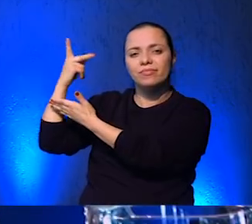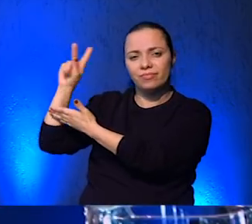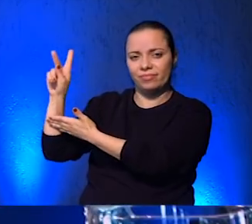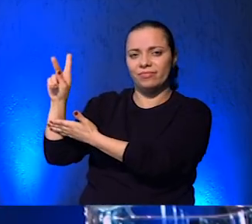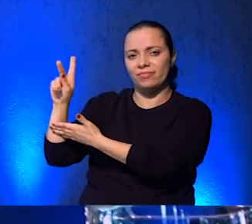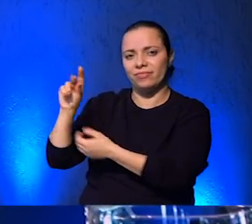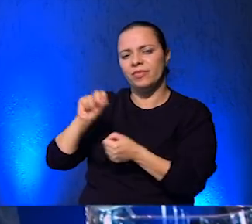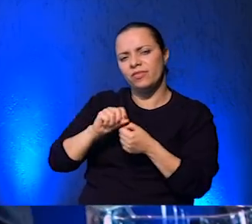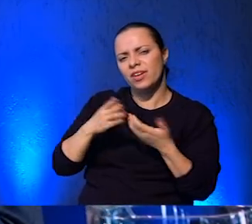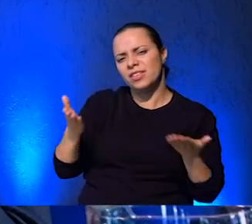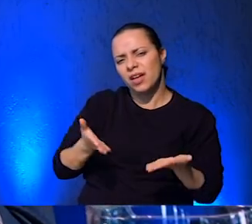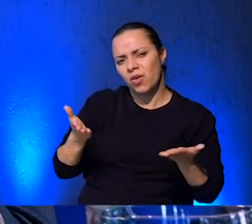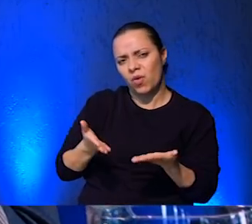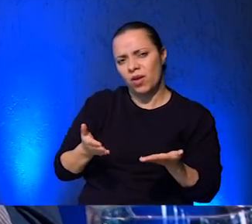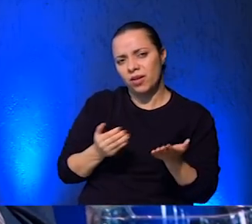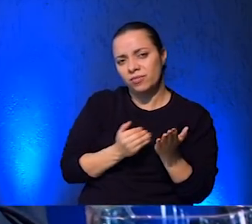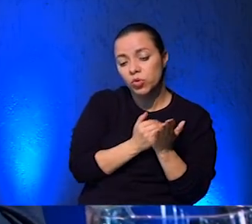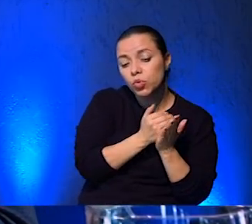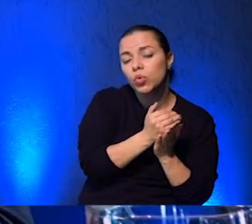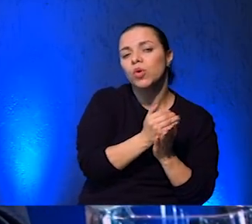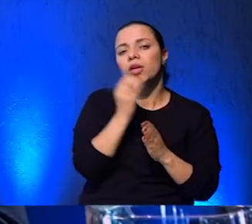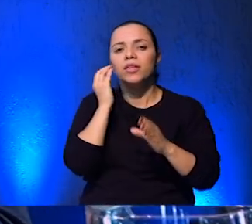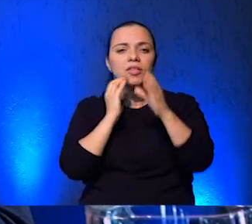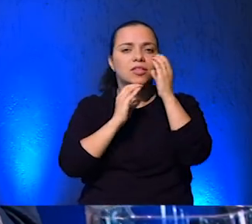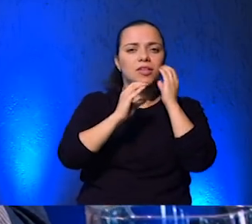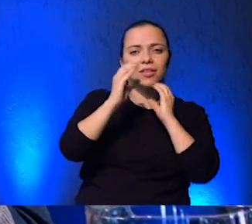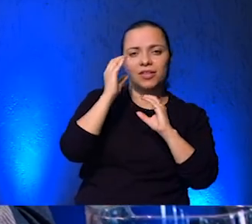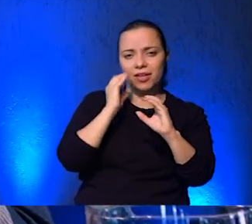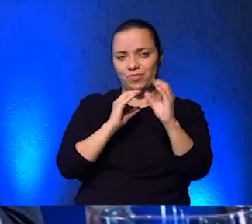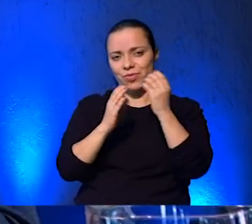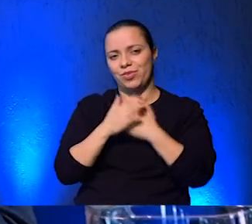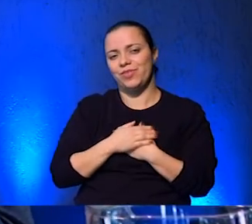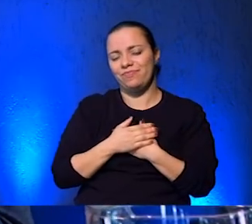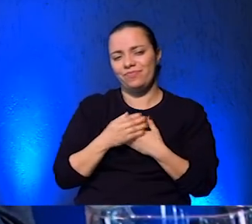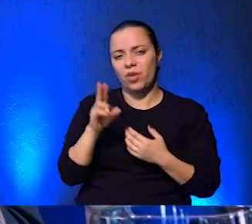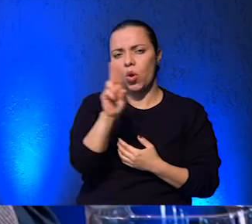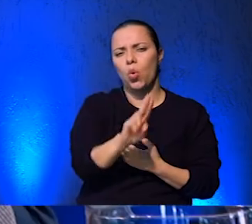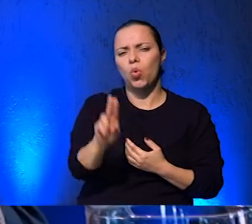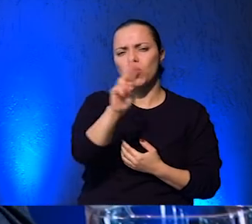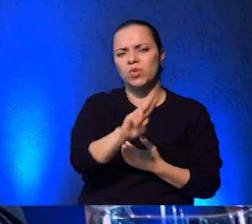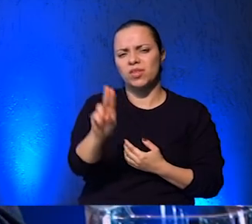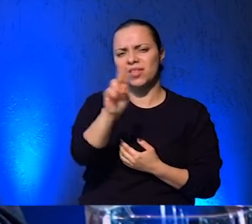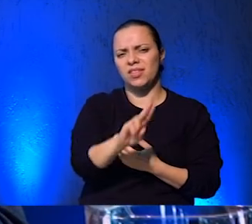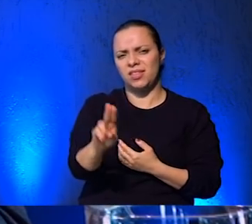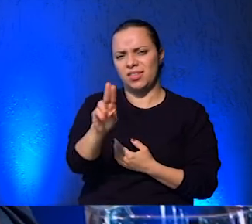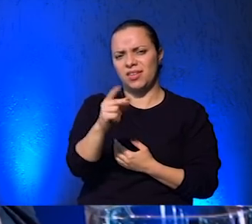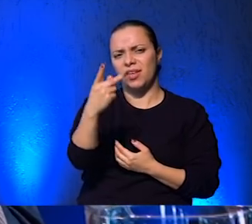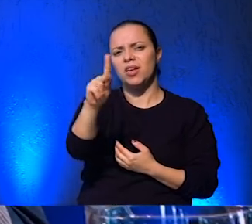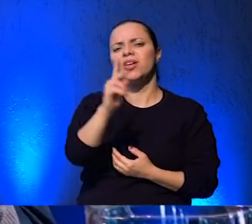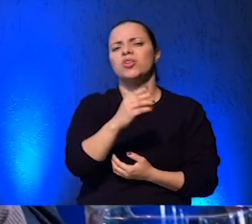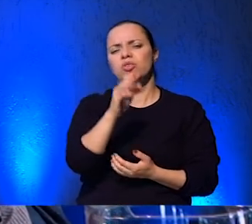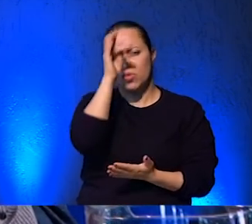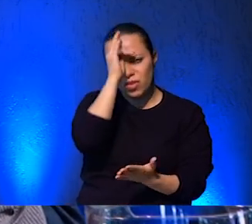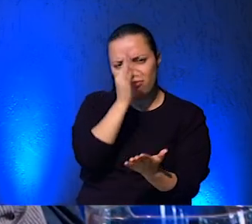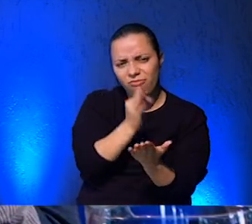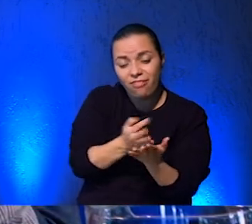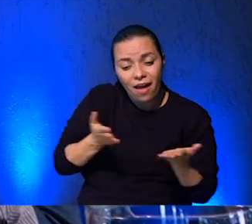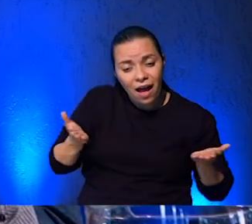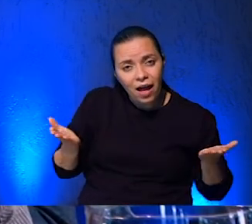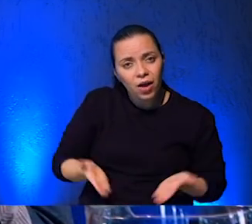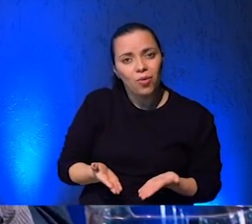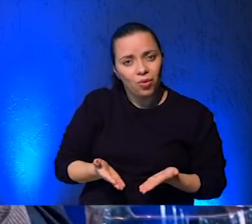faça isso encontro nós cantamos eu contribuo a rússia agora a sua opção de fé